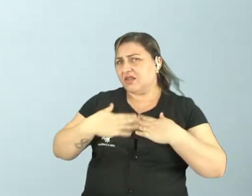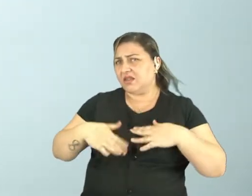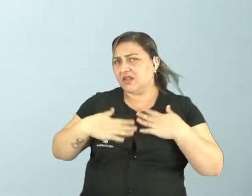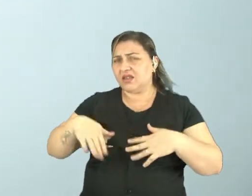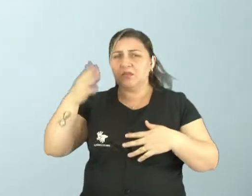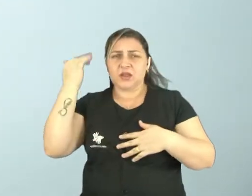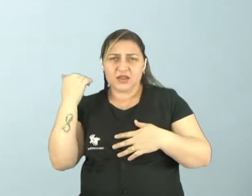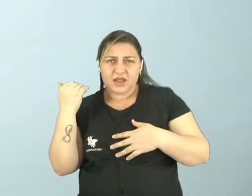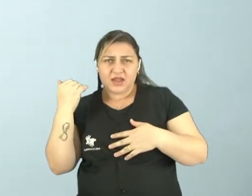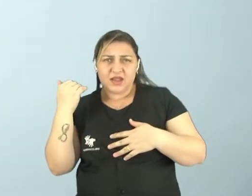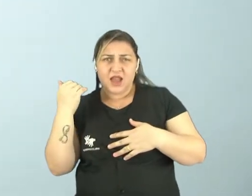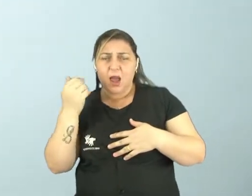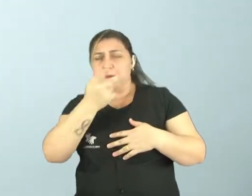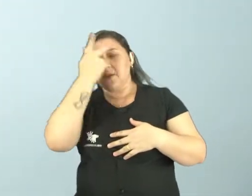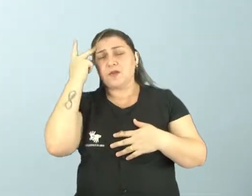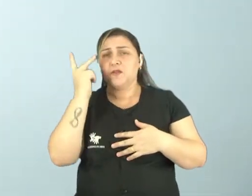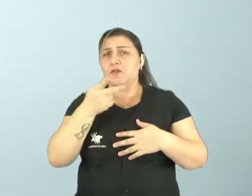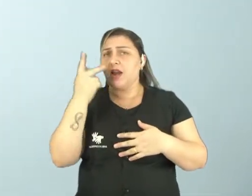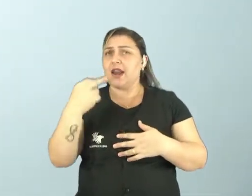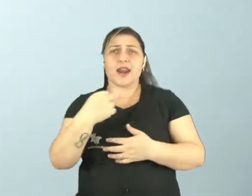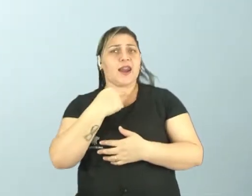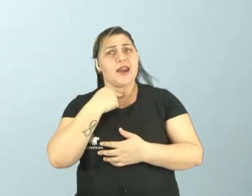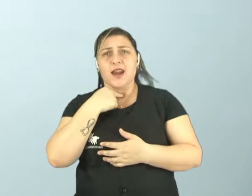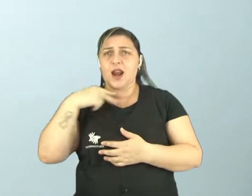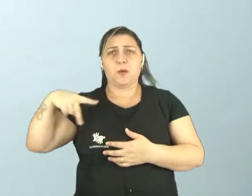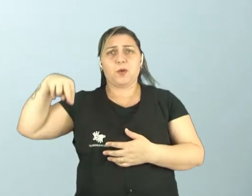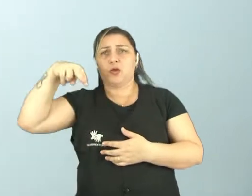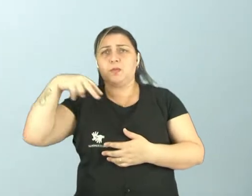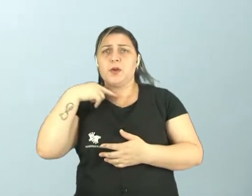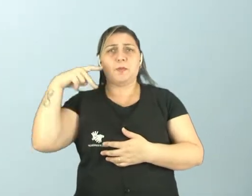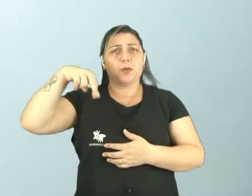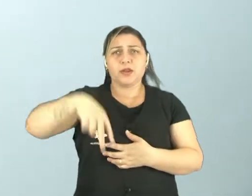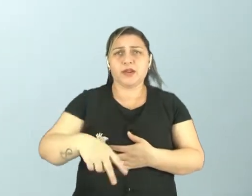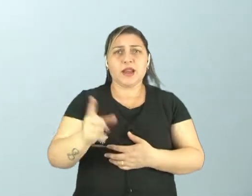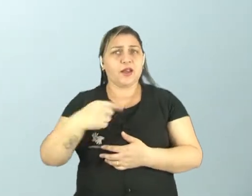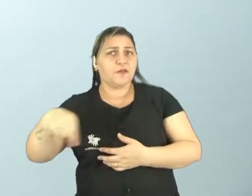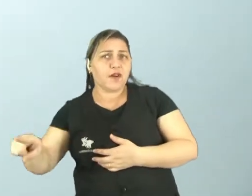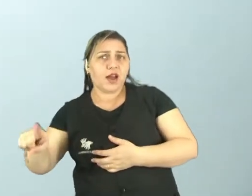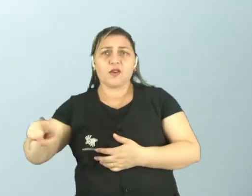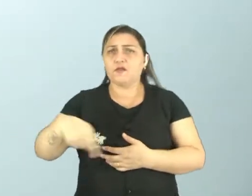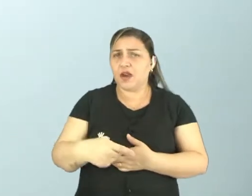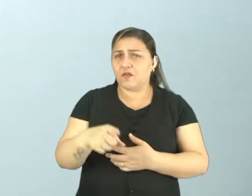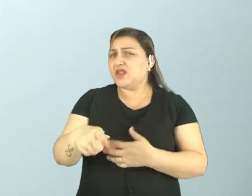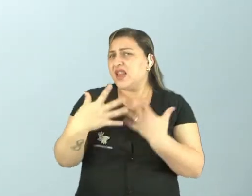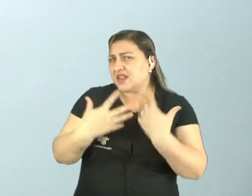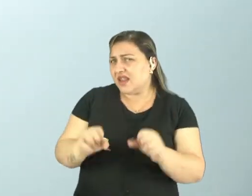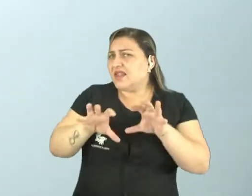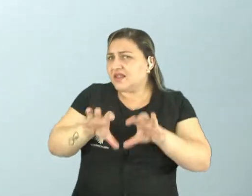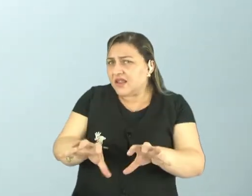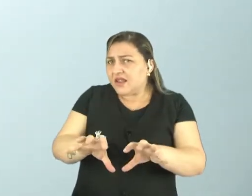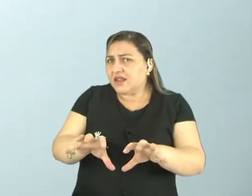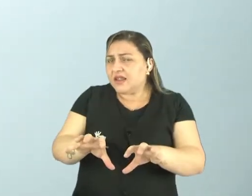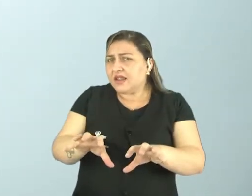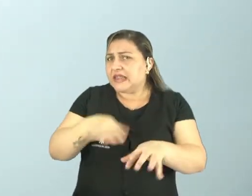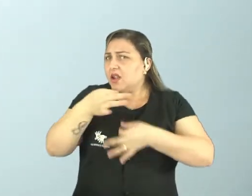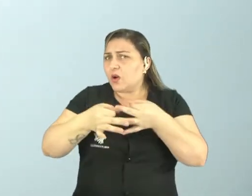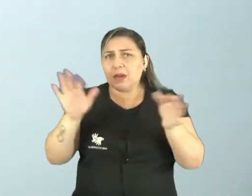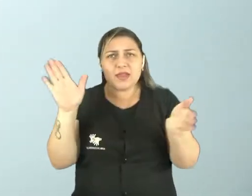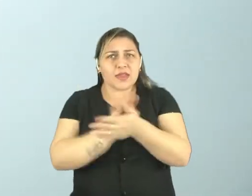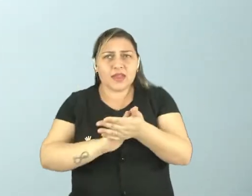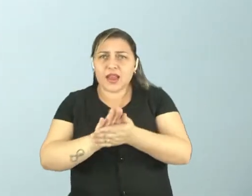época? Será que quando a pessoa diz para você não pode subir, não pode descer, não vá para cá, você aceita só assim, sem argumento